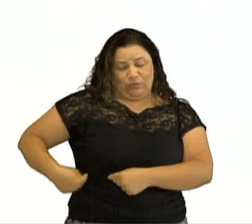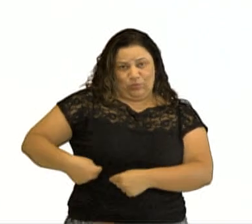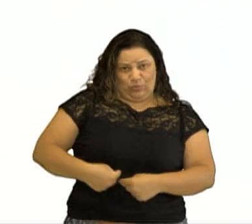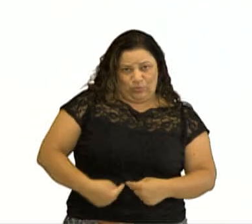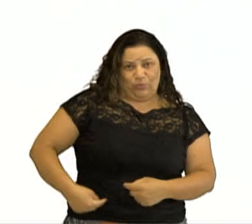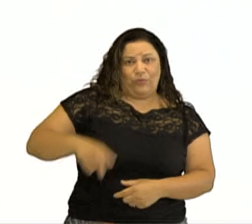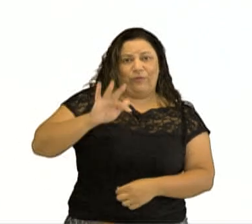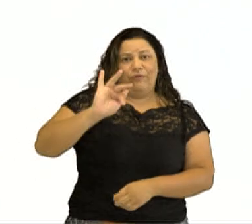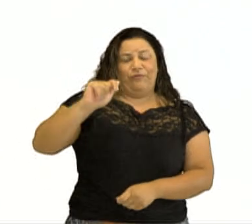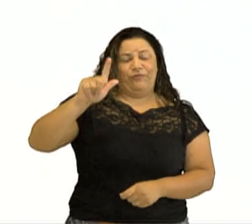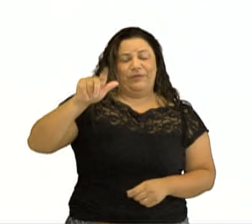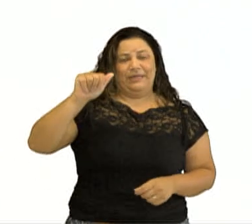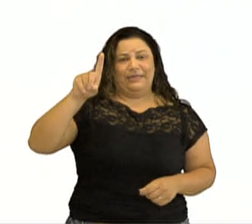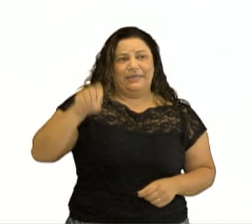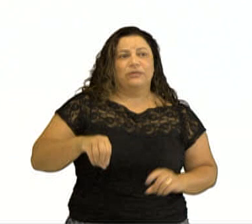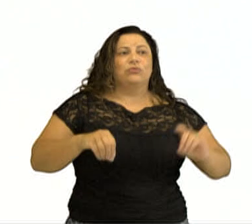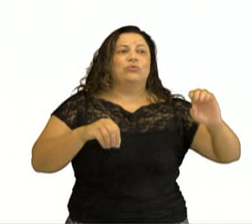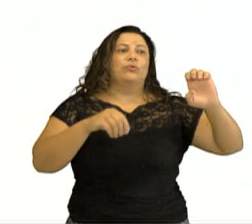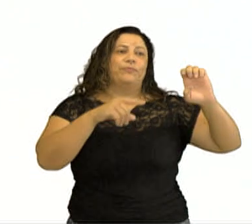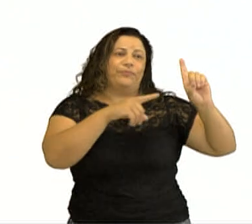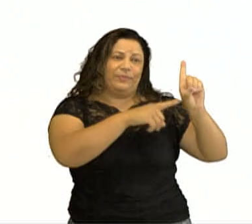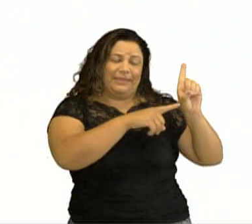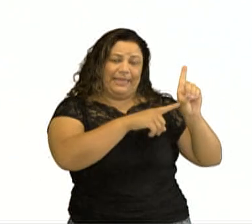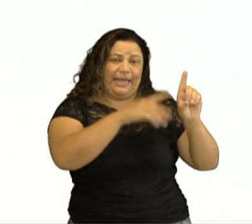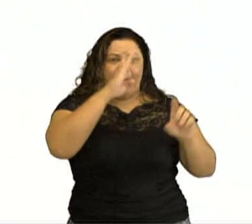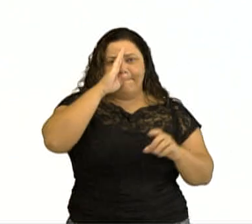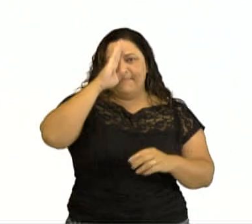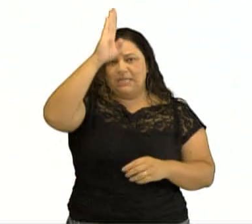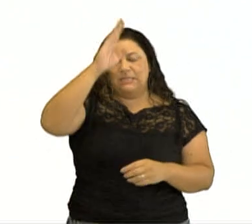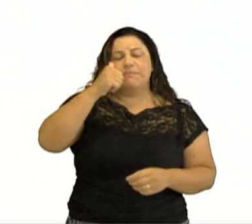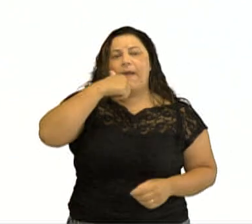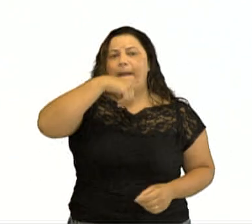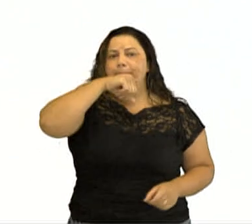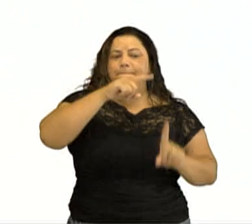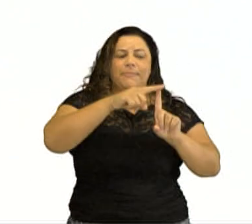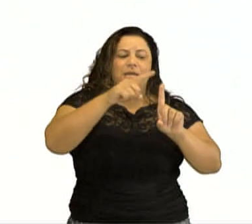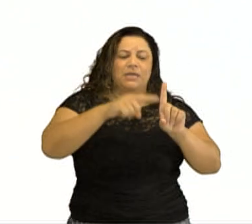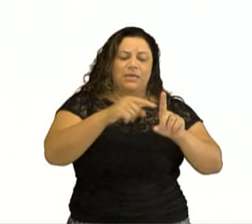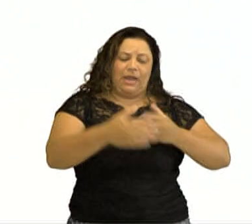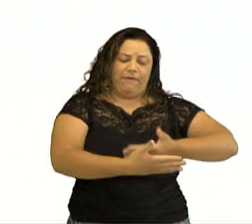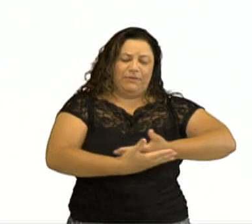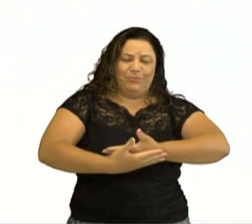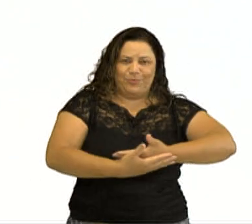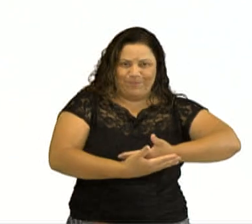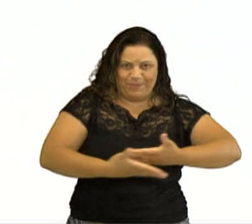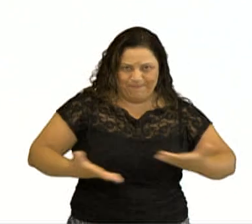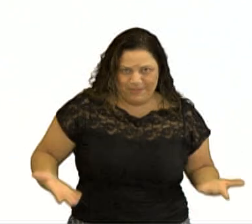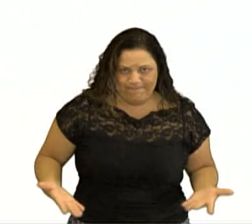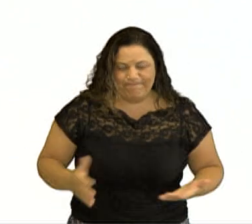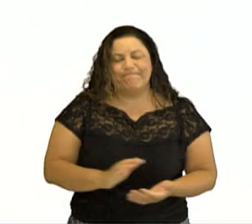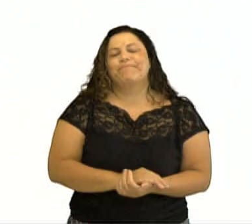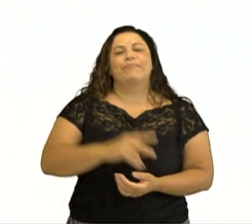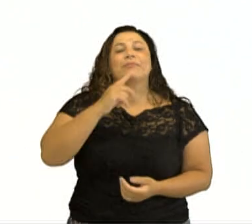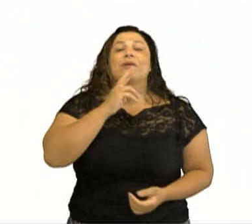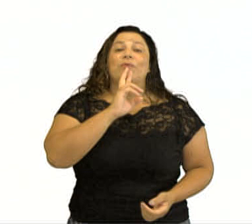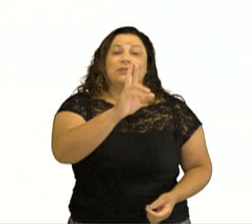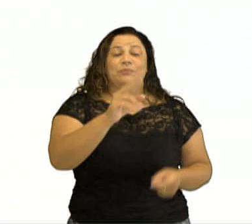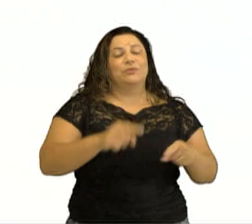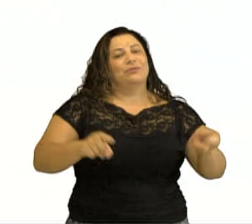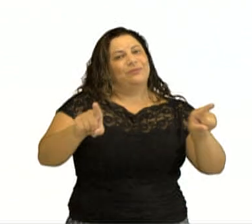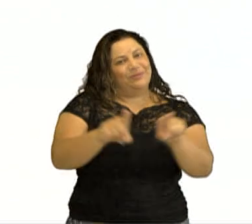principal meio de transmissão o contato da mãe com o bebê. Pensa em tudo que a gente conversou, responde aí no seu caderno e a gente já